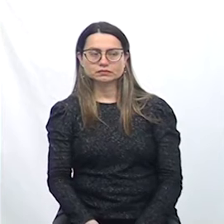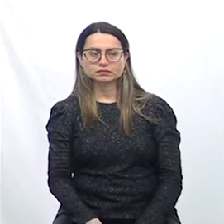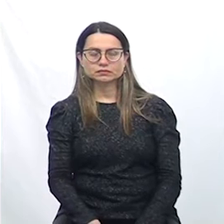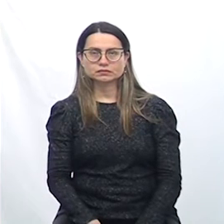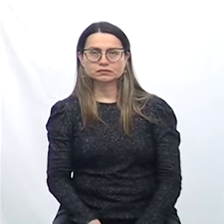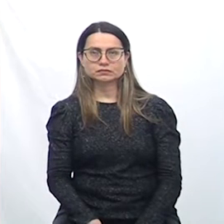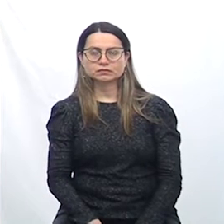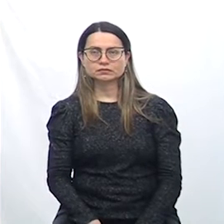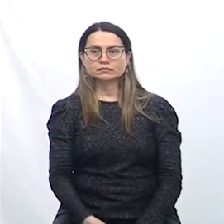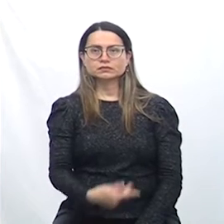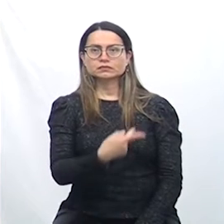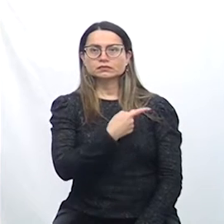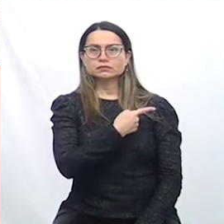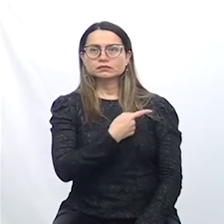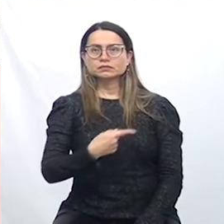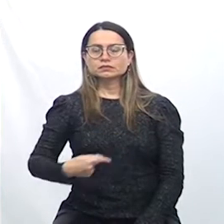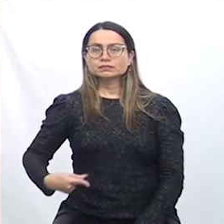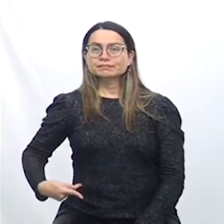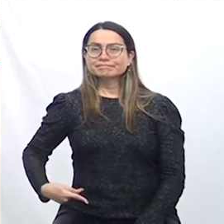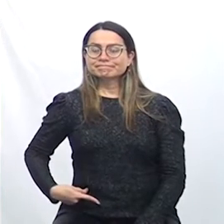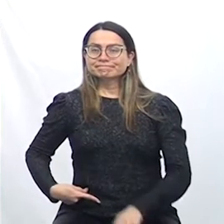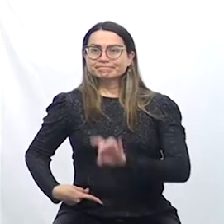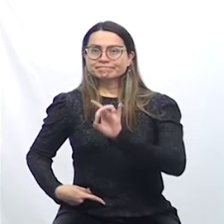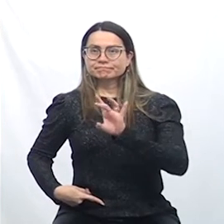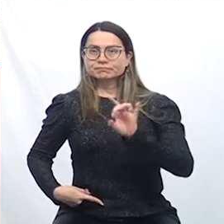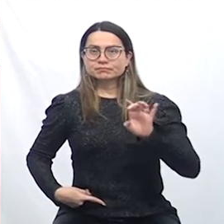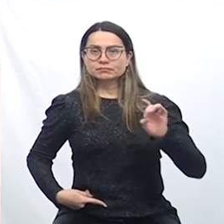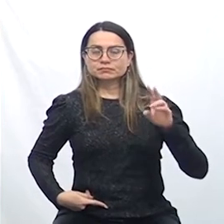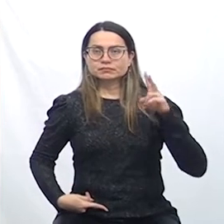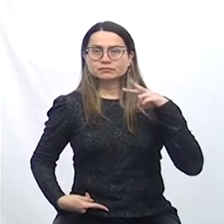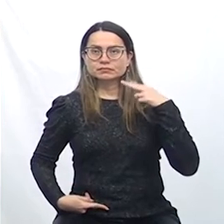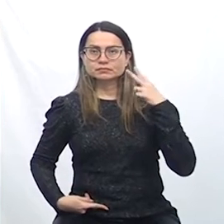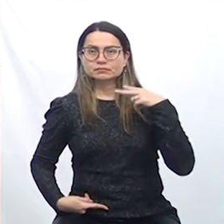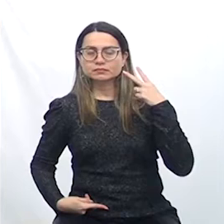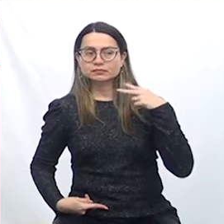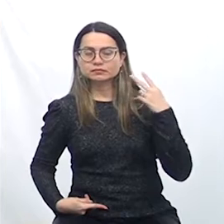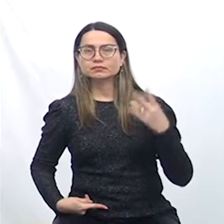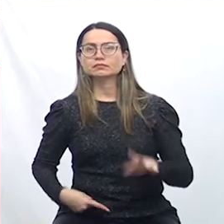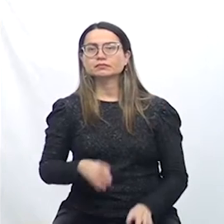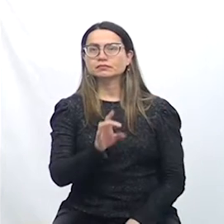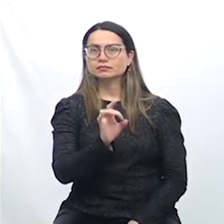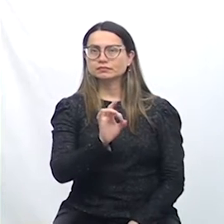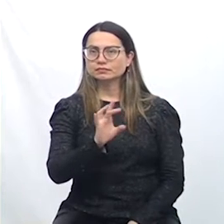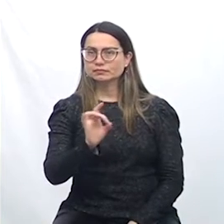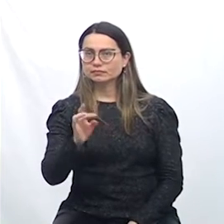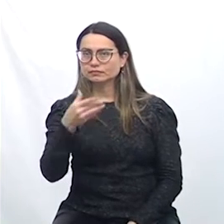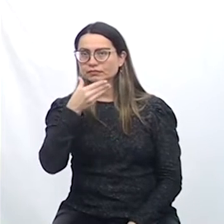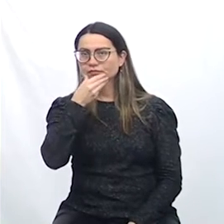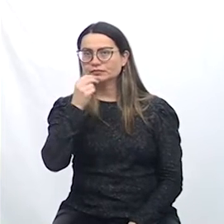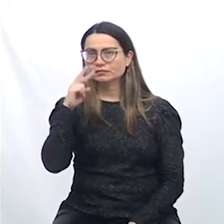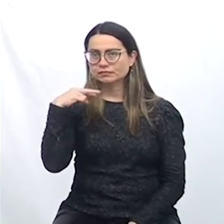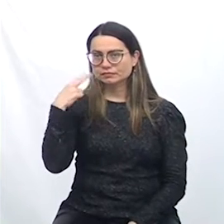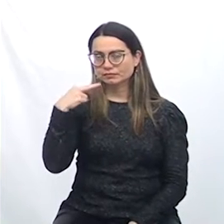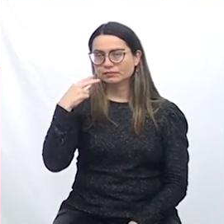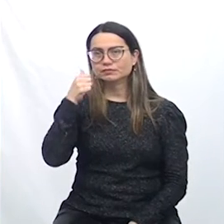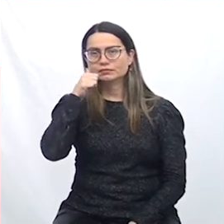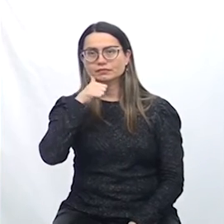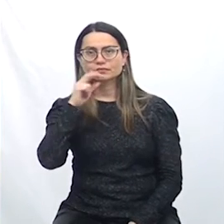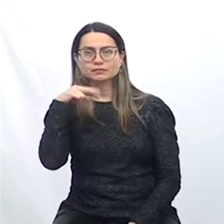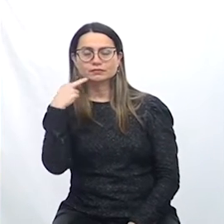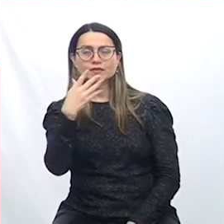Senhora presidente, senhores vereadores, senhoras vereadoras, todo o público que nos